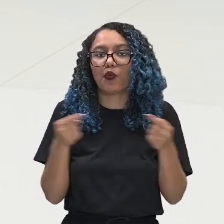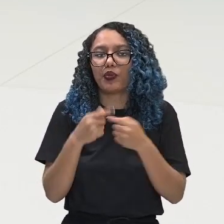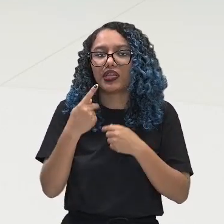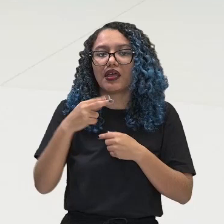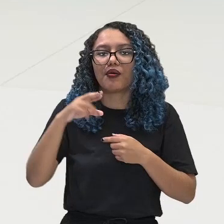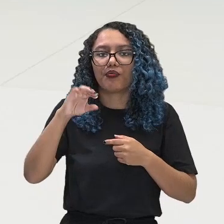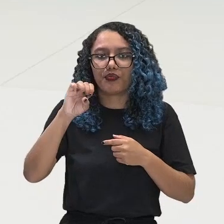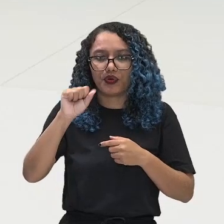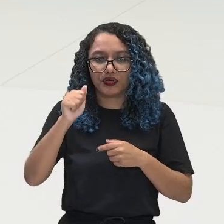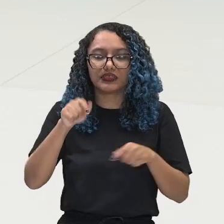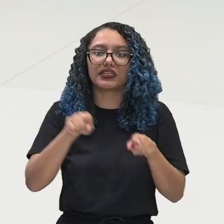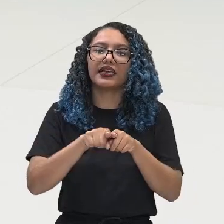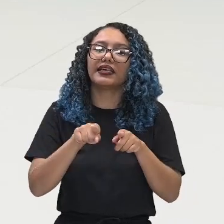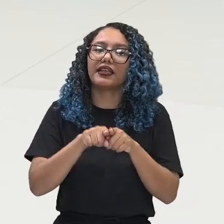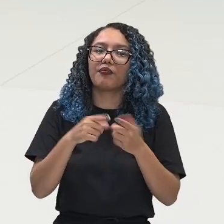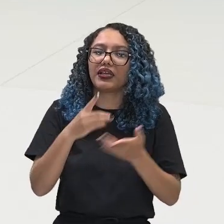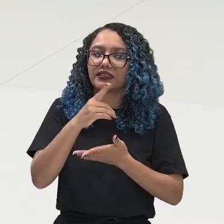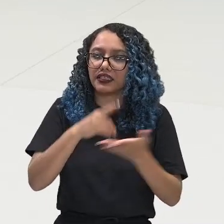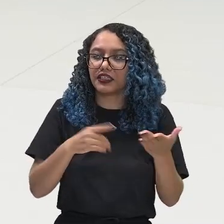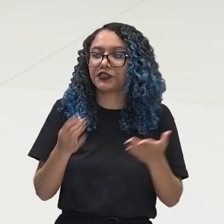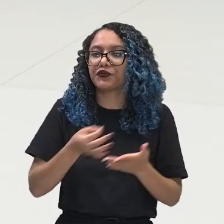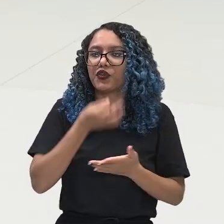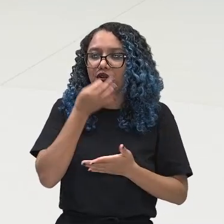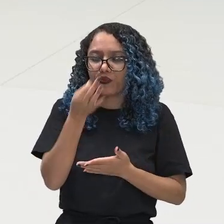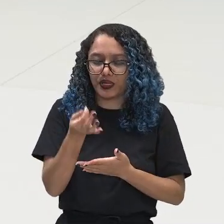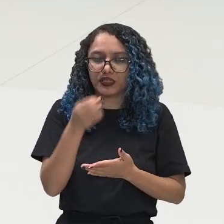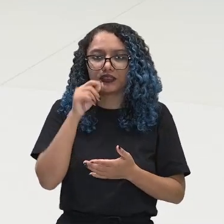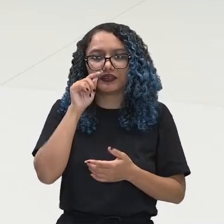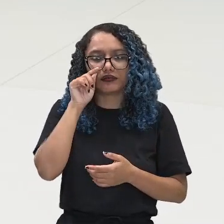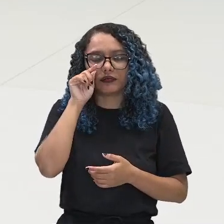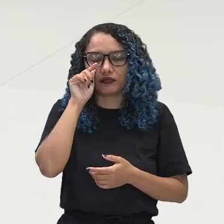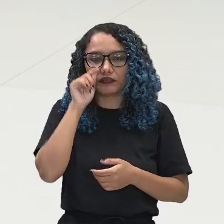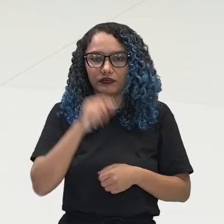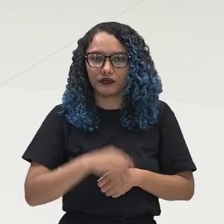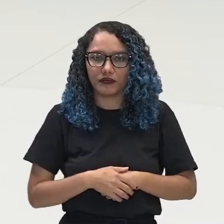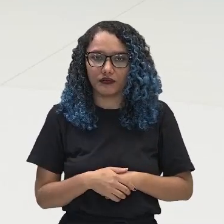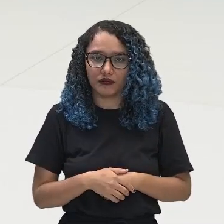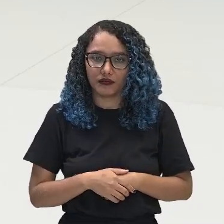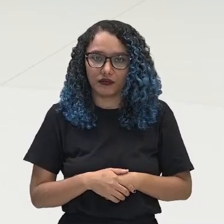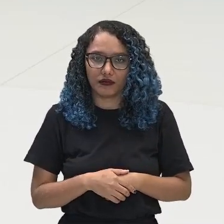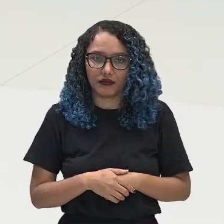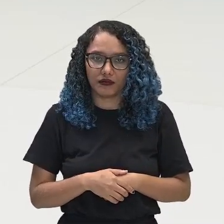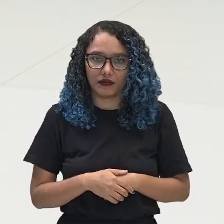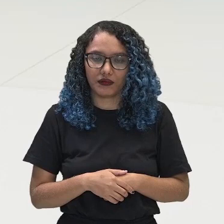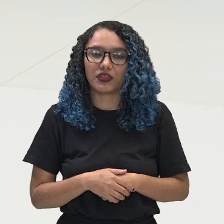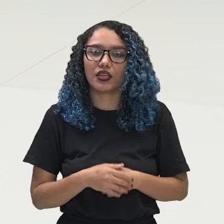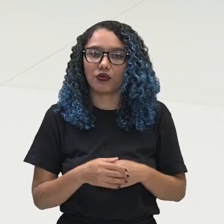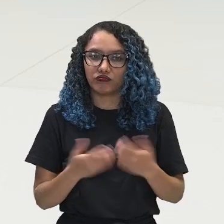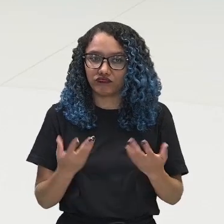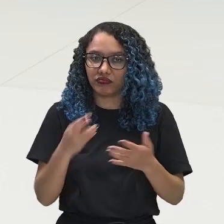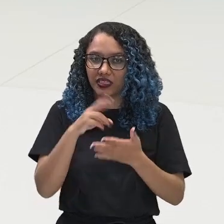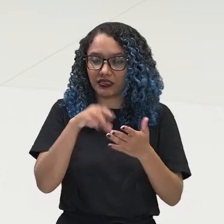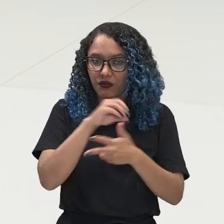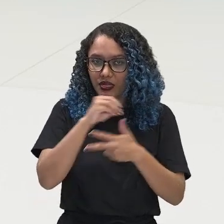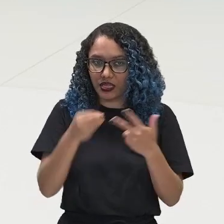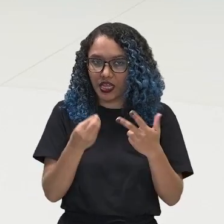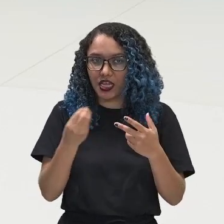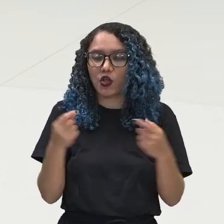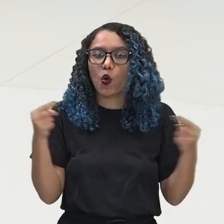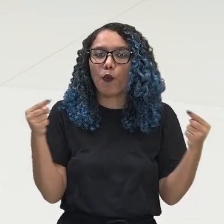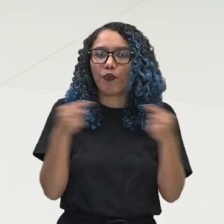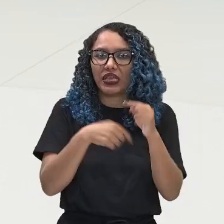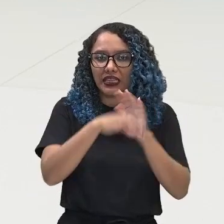texto dissertativo argumentativo. Então, redação do Enem faz parte do texto argumentativo, que no caso